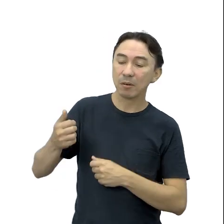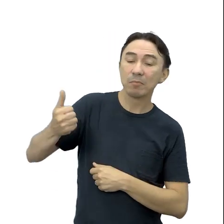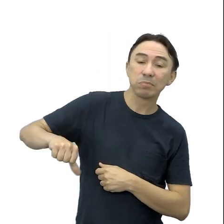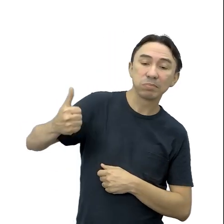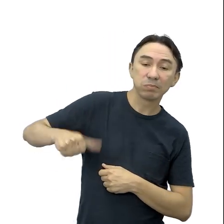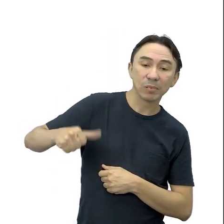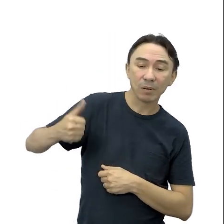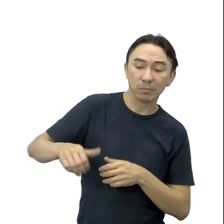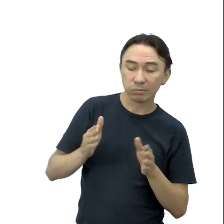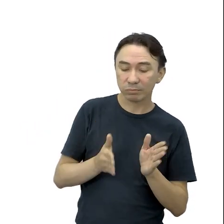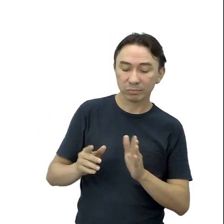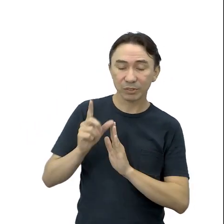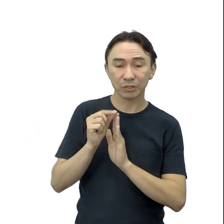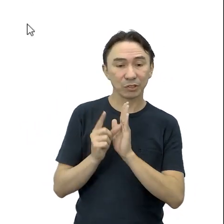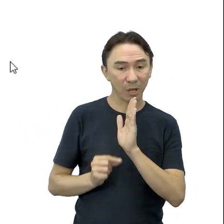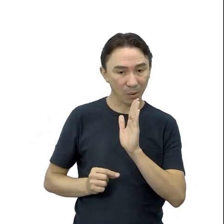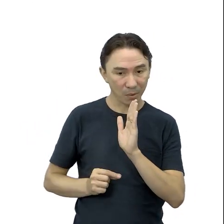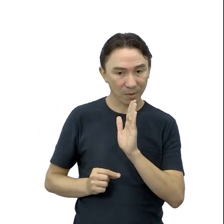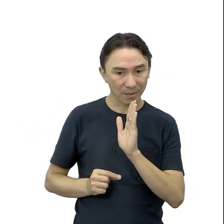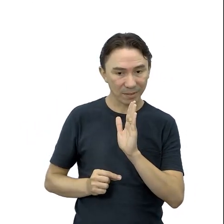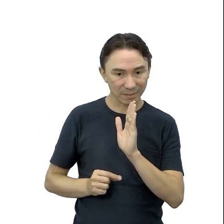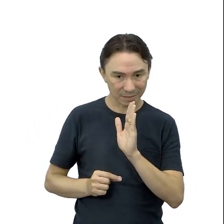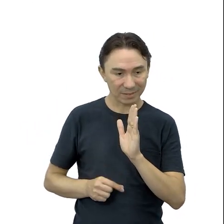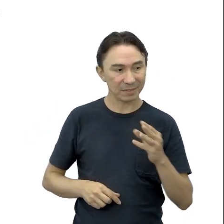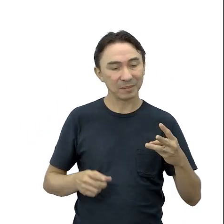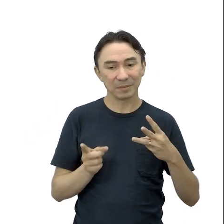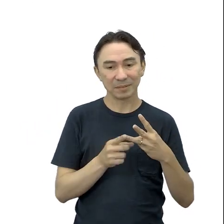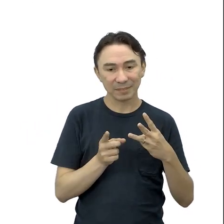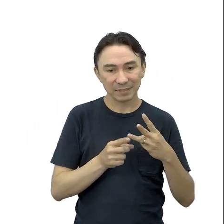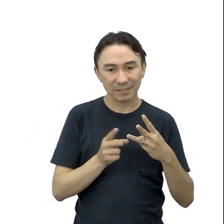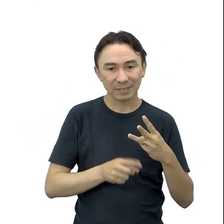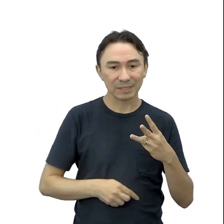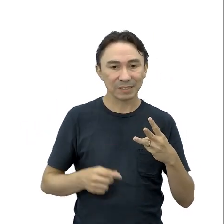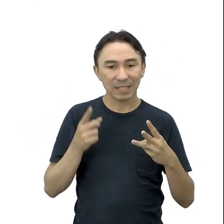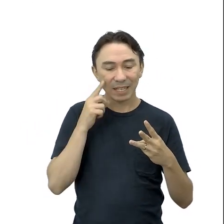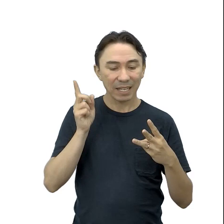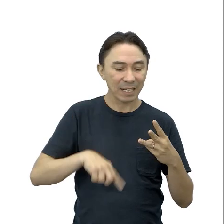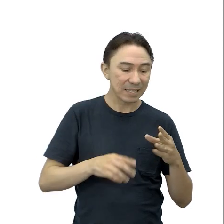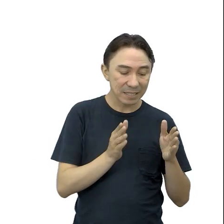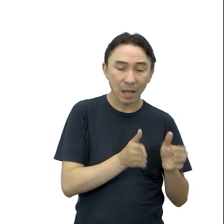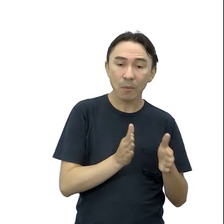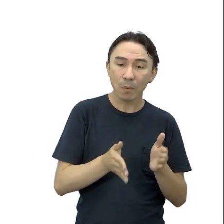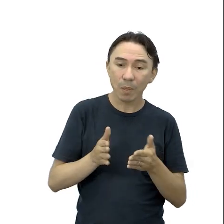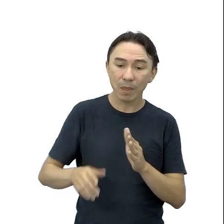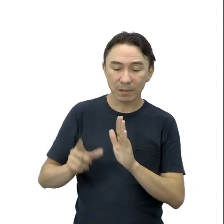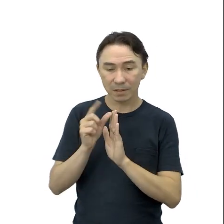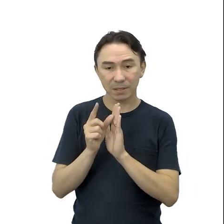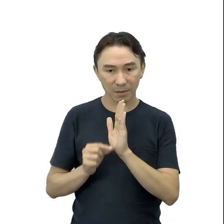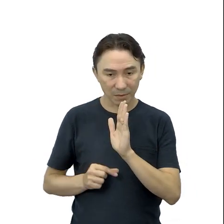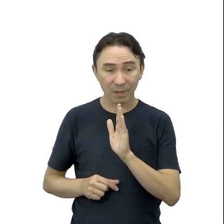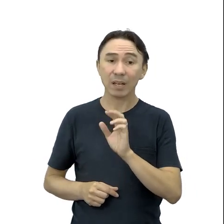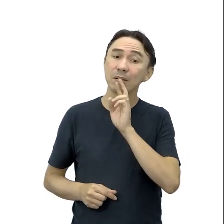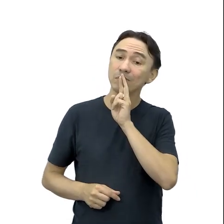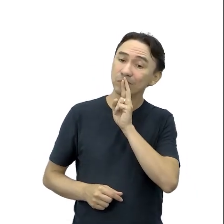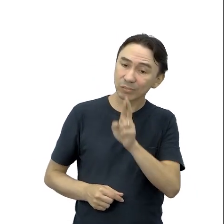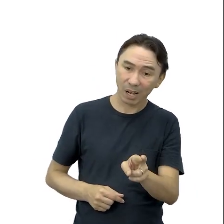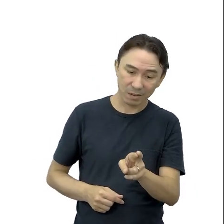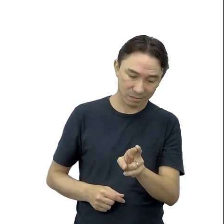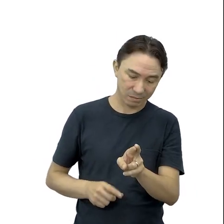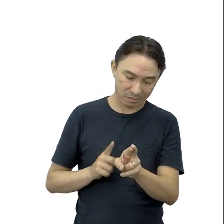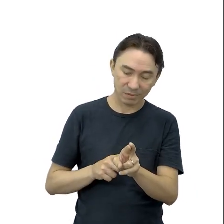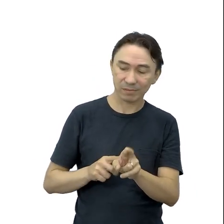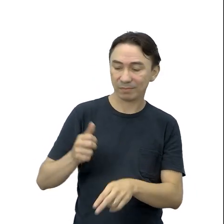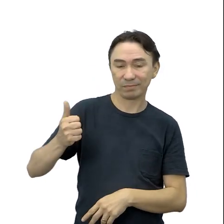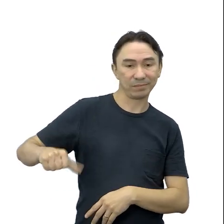avaliações e sequências digitais. Esses aqui que me trazem resultados de avaliação, tá bom? Aqui,